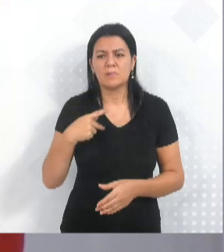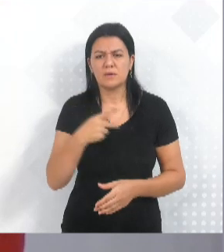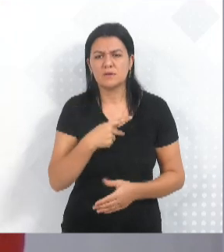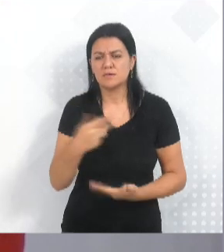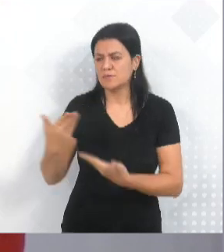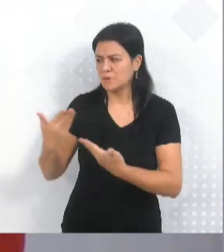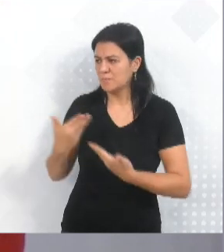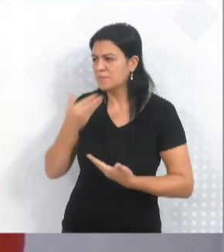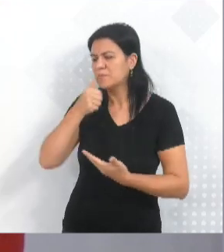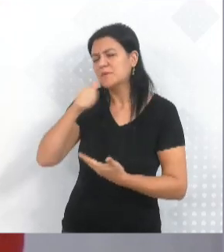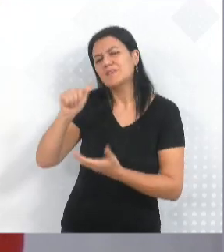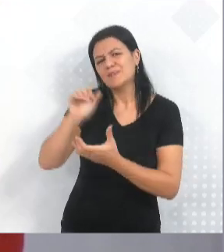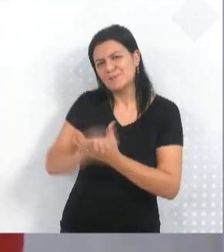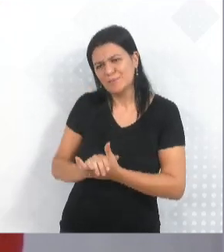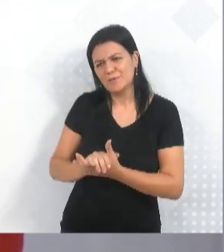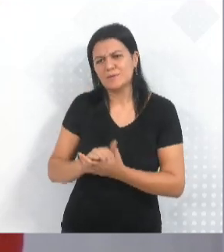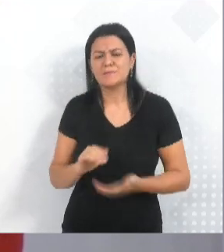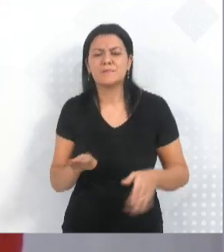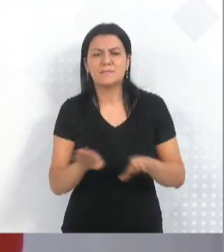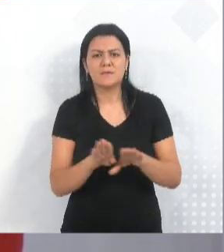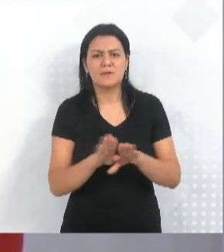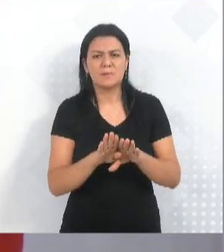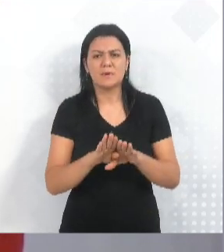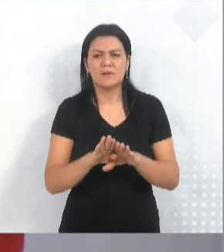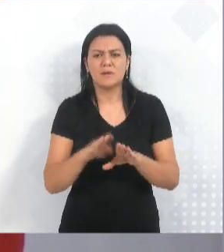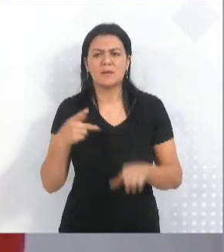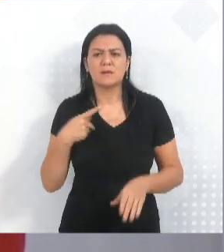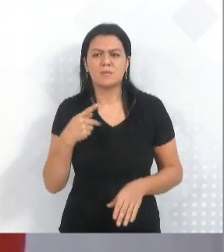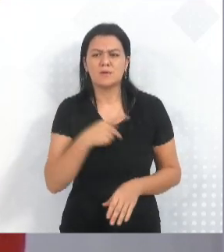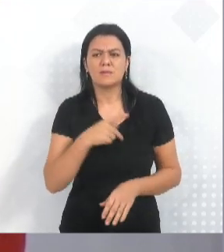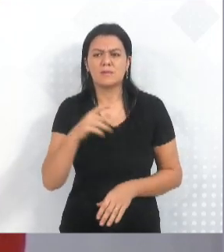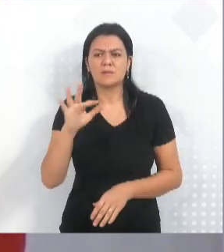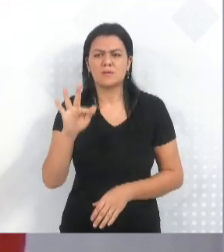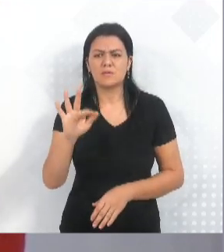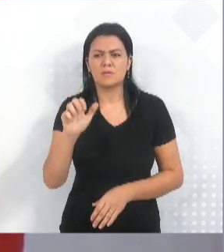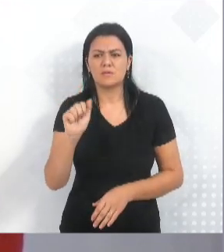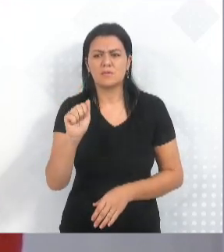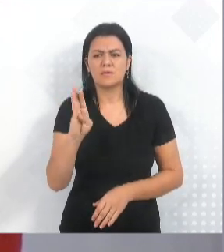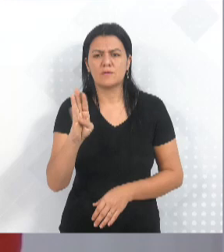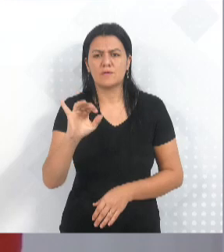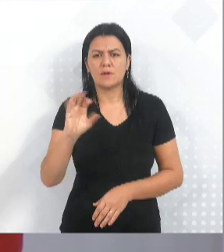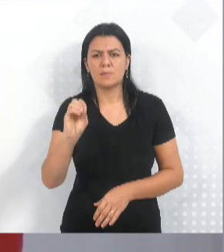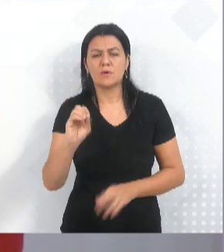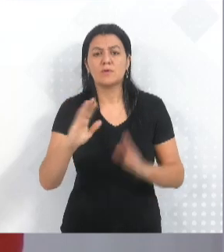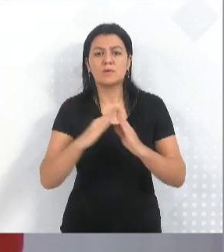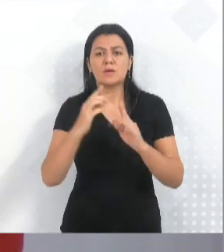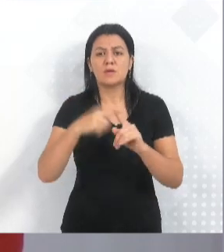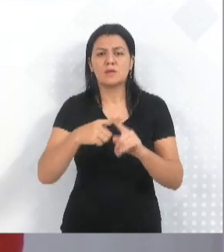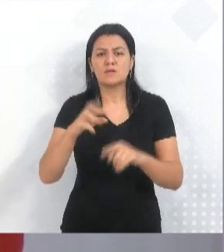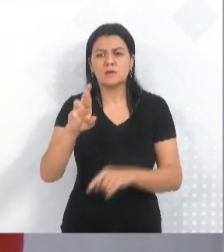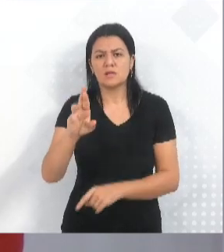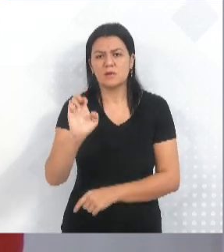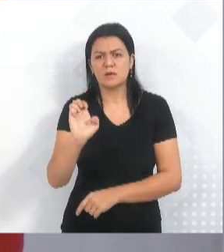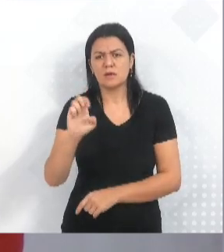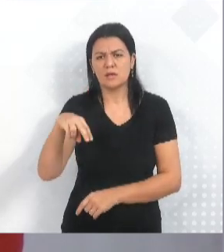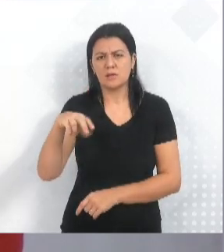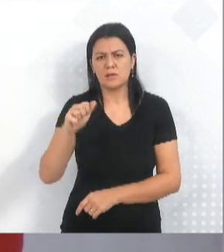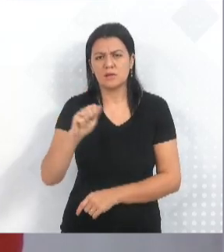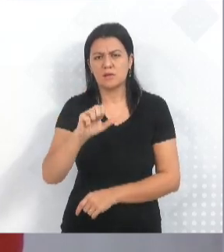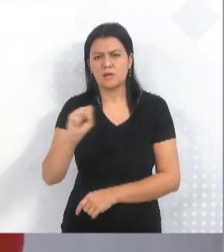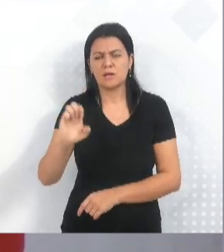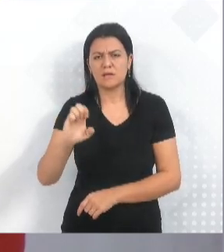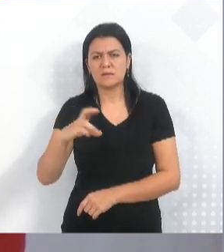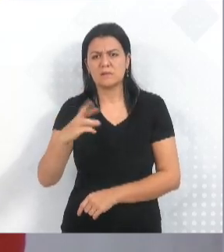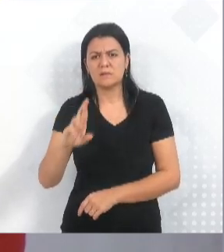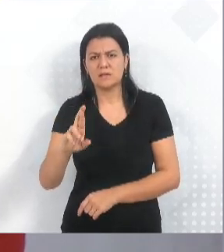desse mundo, e também o pastor Fábio, da igreja Renascer. Eu gostaria de